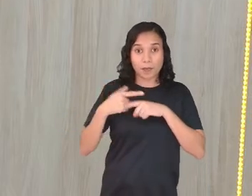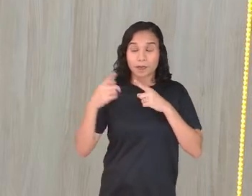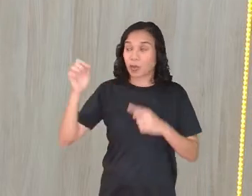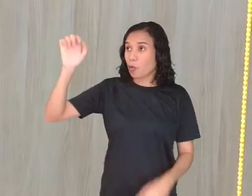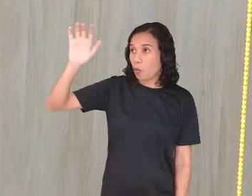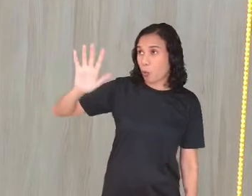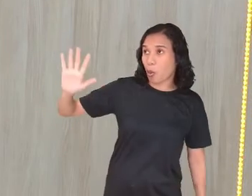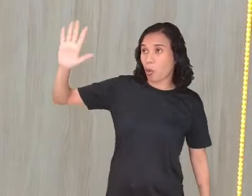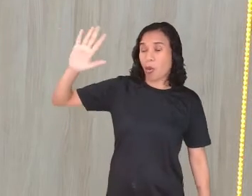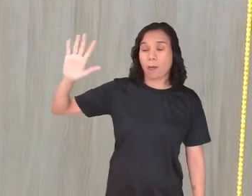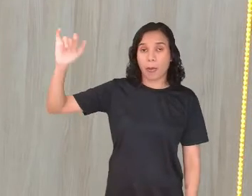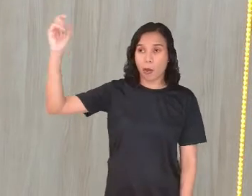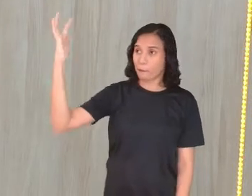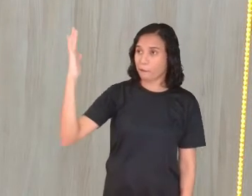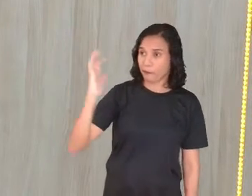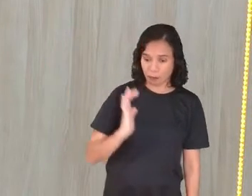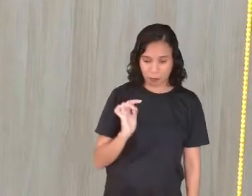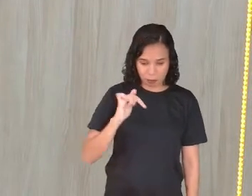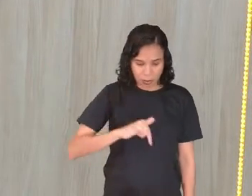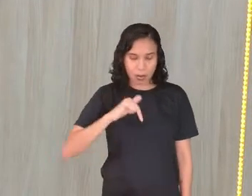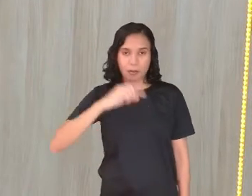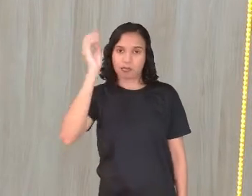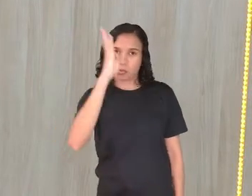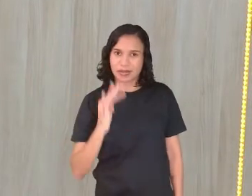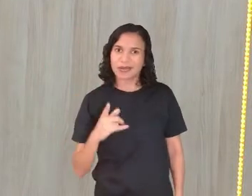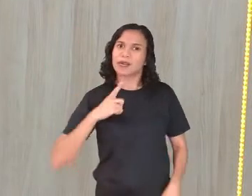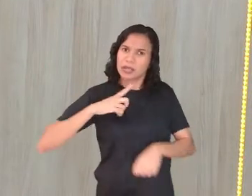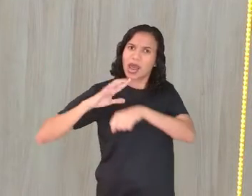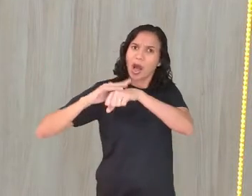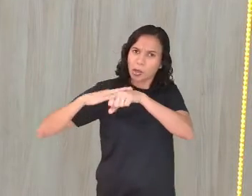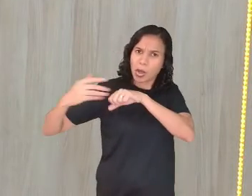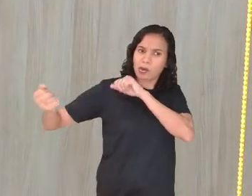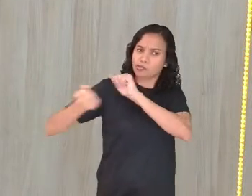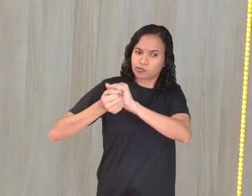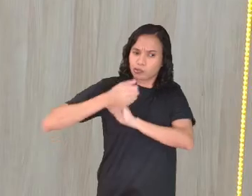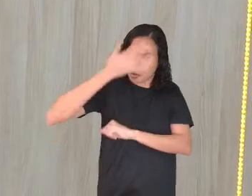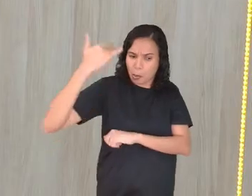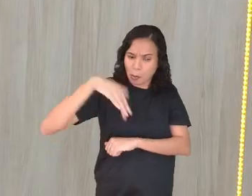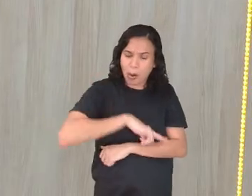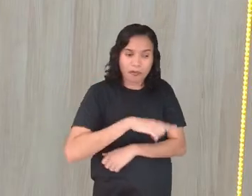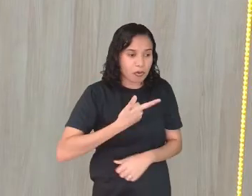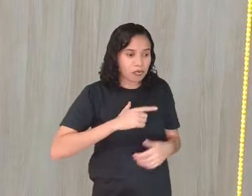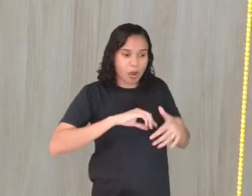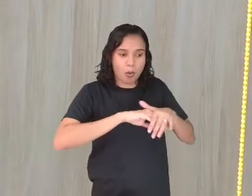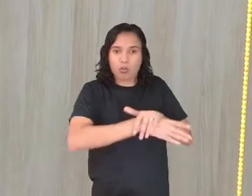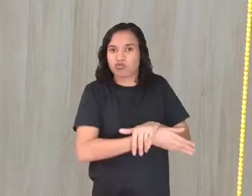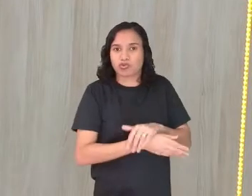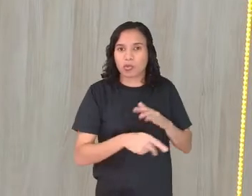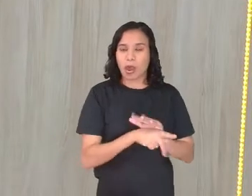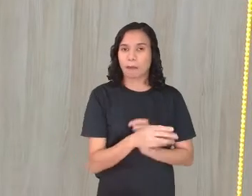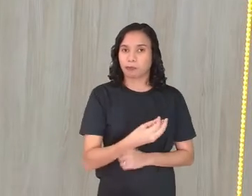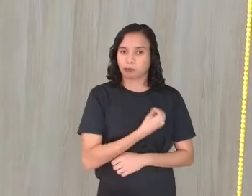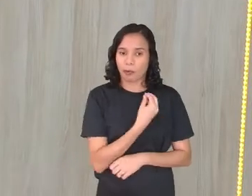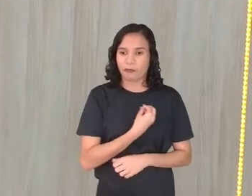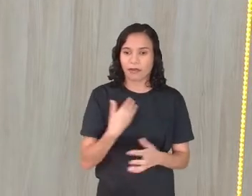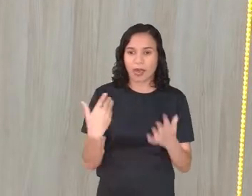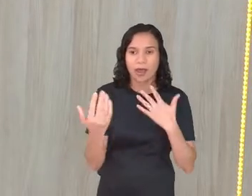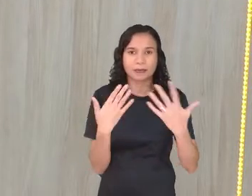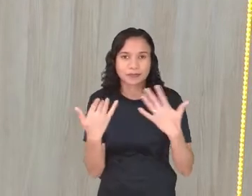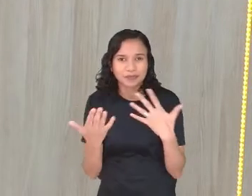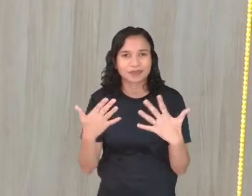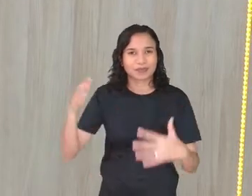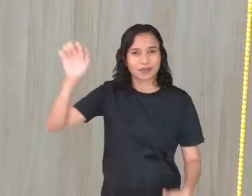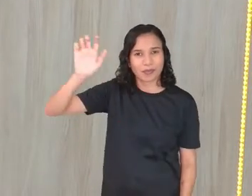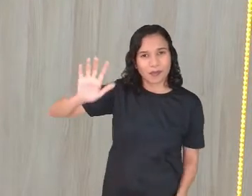Brasil, né, trouxeram algumas doenças para esses povos que não estavam acostumados àquela vida ali que